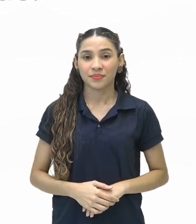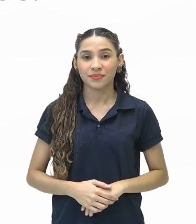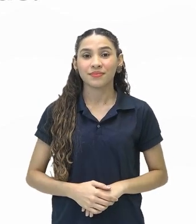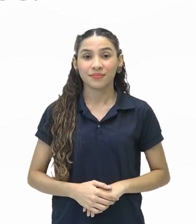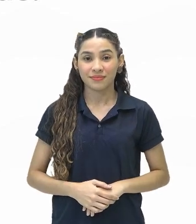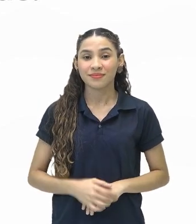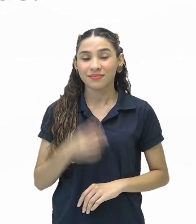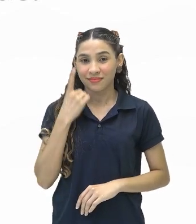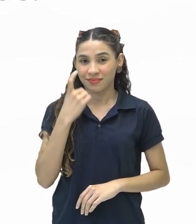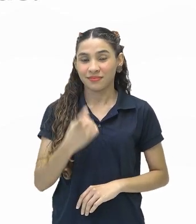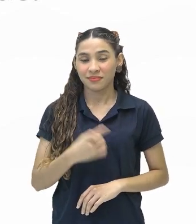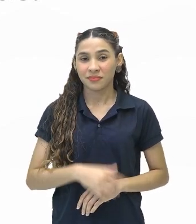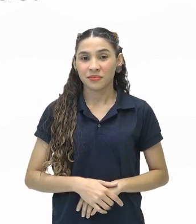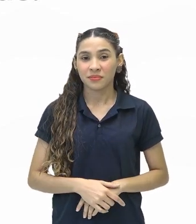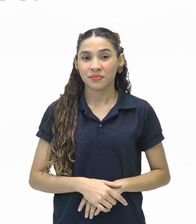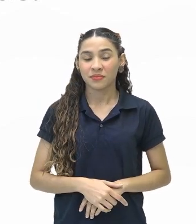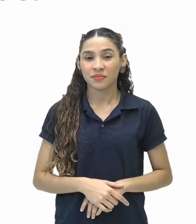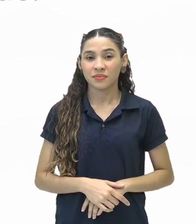Que interessante, né?